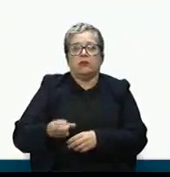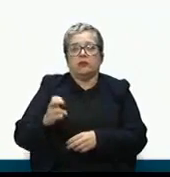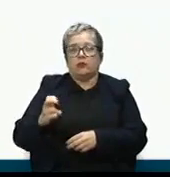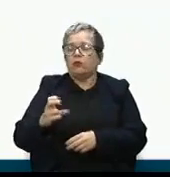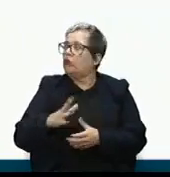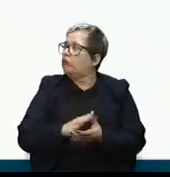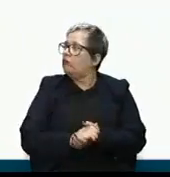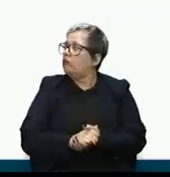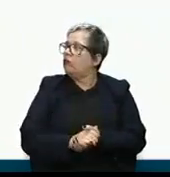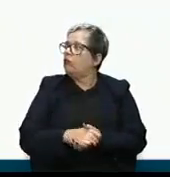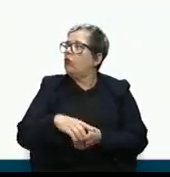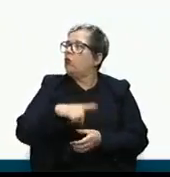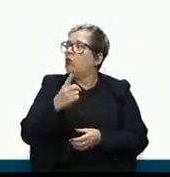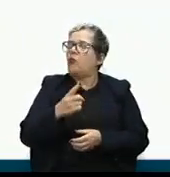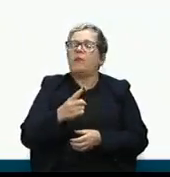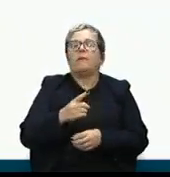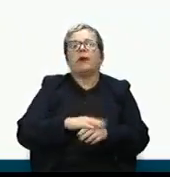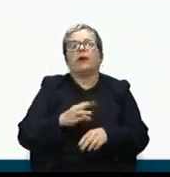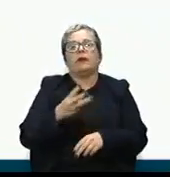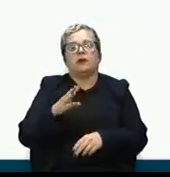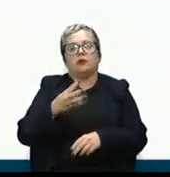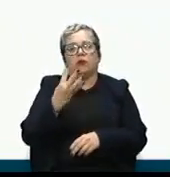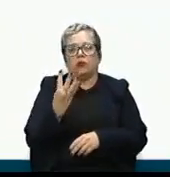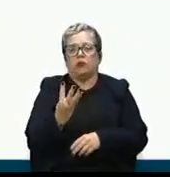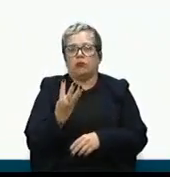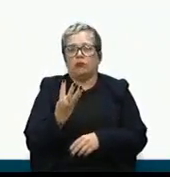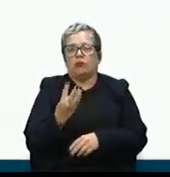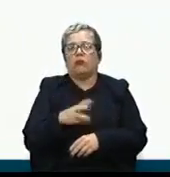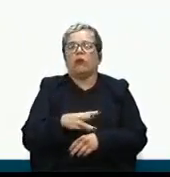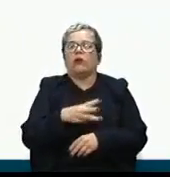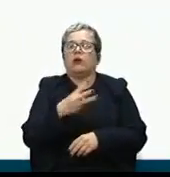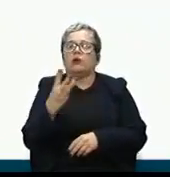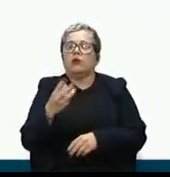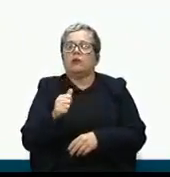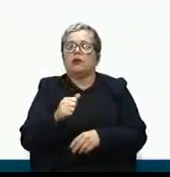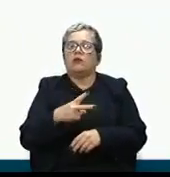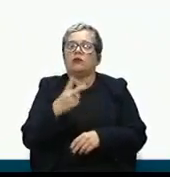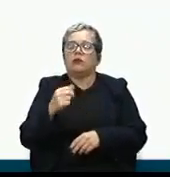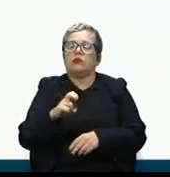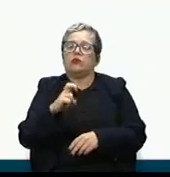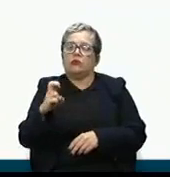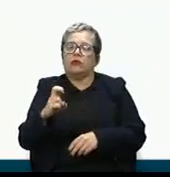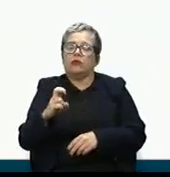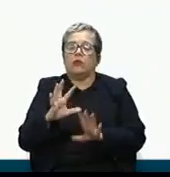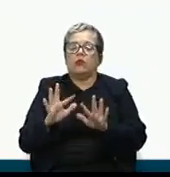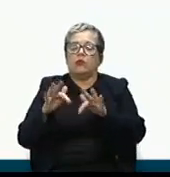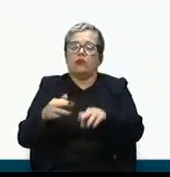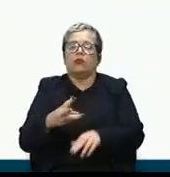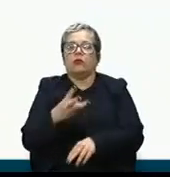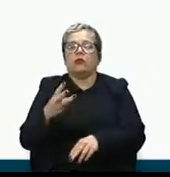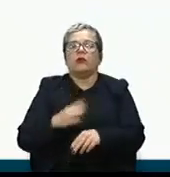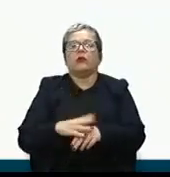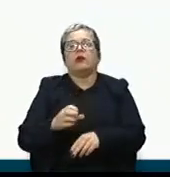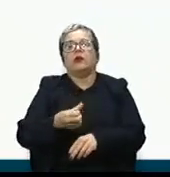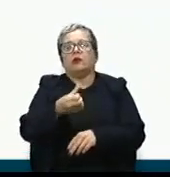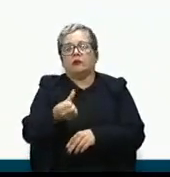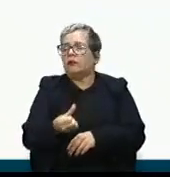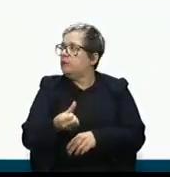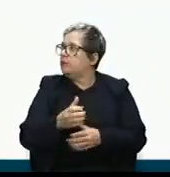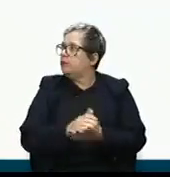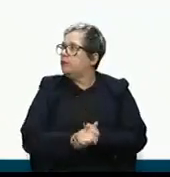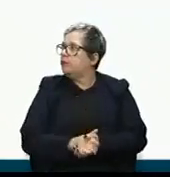5, 1 mais 3 vai resultar em 4, 3 mais 2 vai resultar em 5 e, por fim, 3 mais 3 resulta em